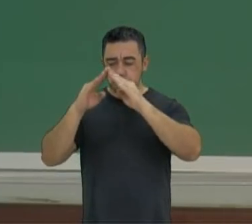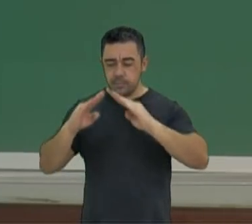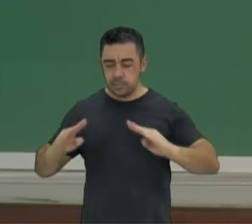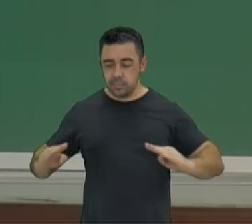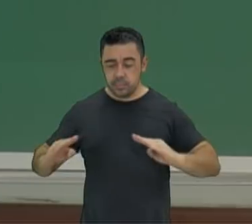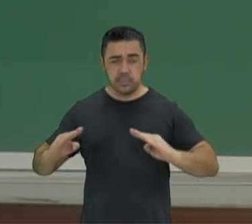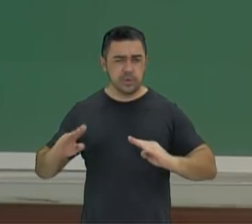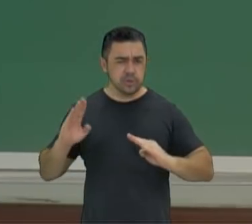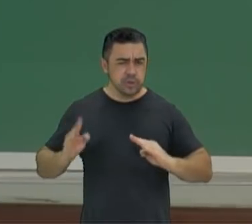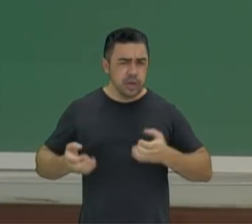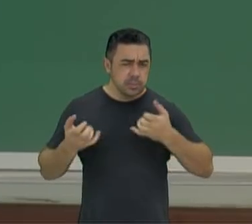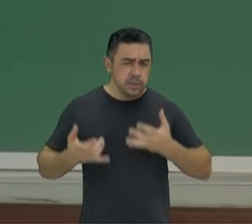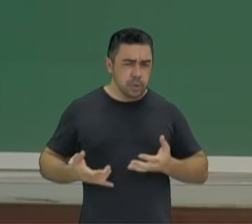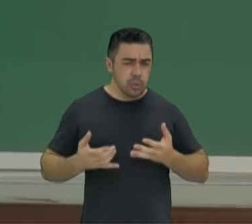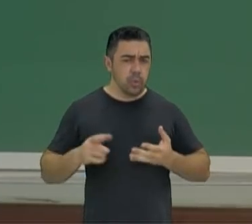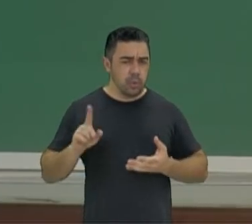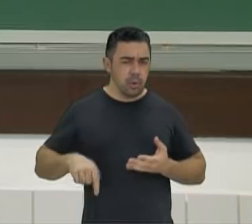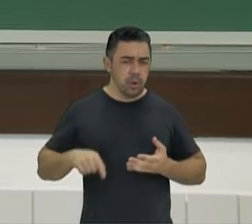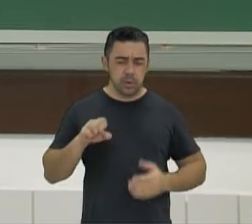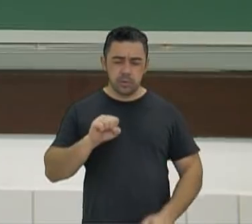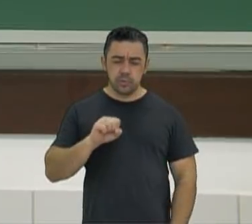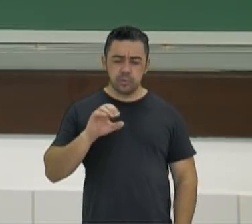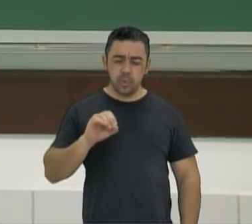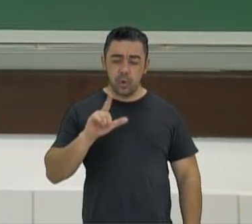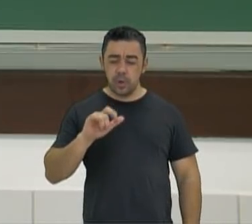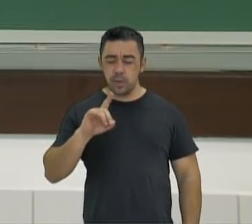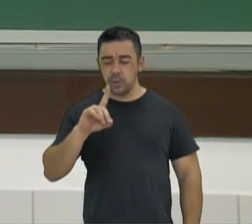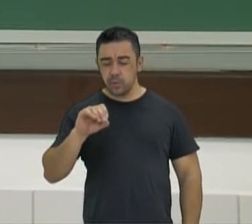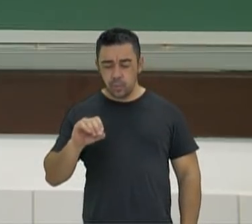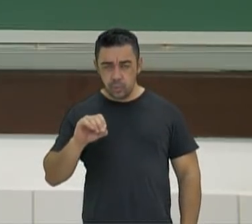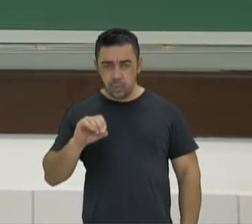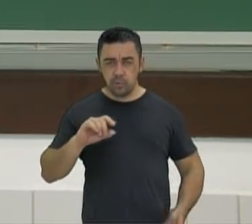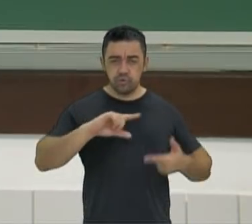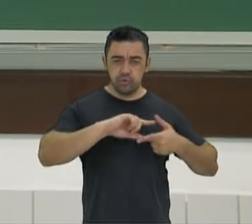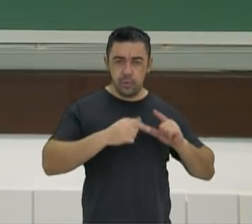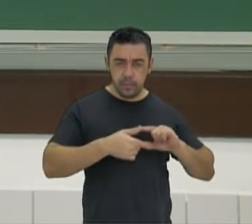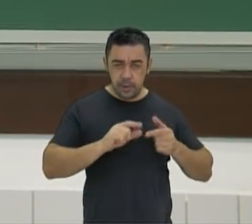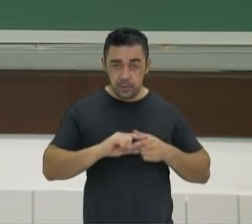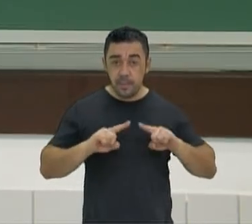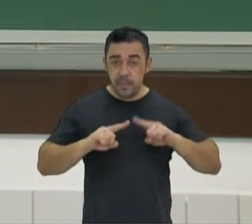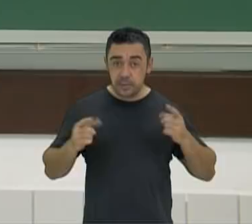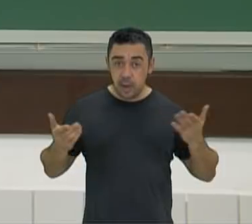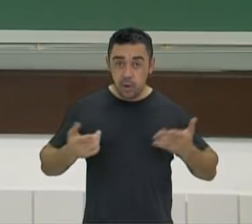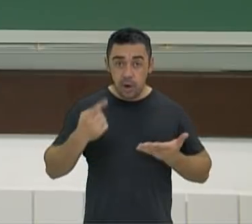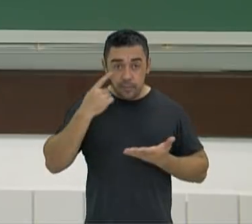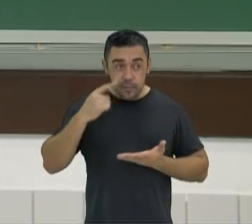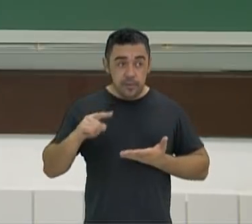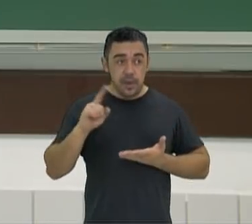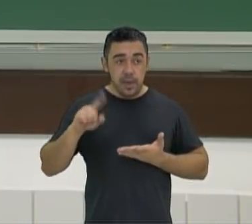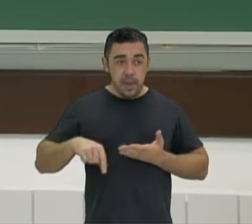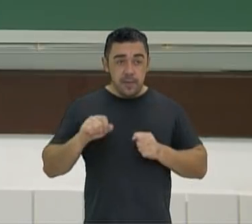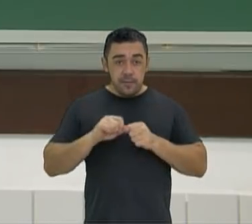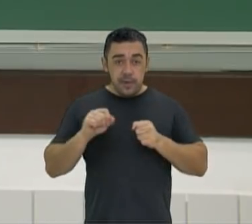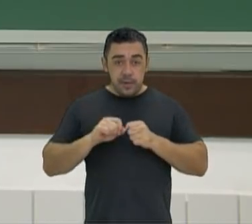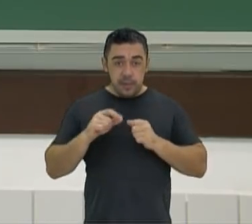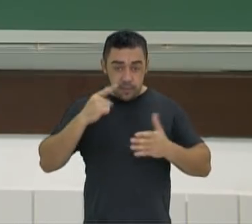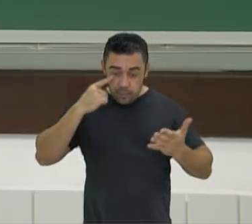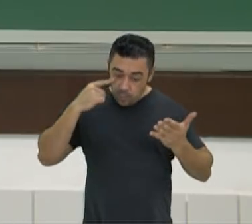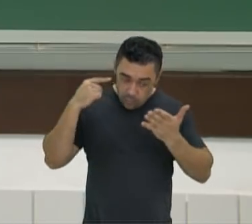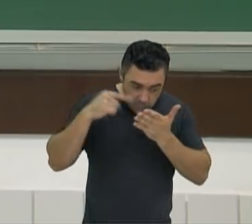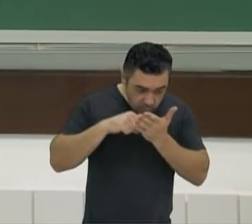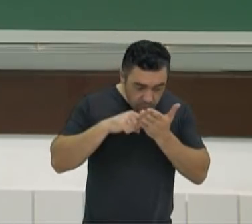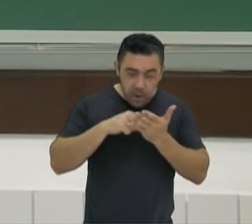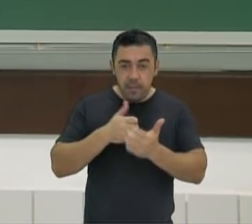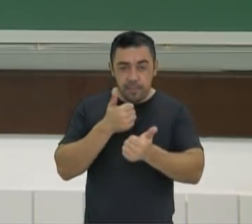falou sobre sólidos geométricos. Sim, só que agora a gente vai fazer o que eu gosto de dizer, uma lupa. A gente vai olhar mais de